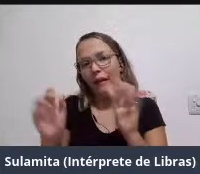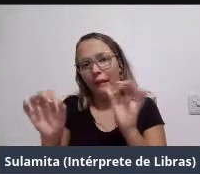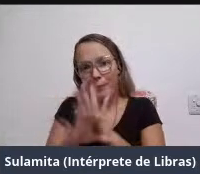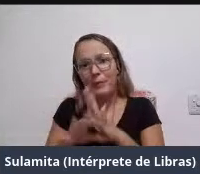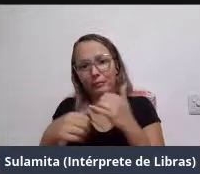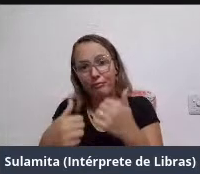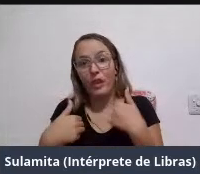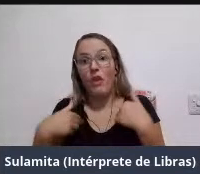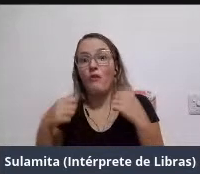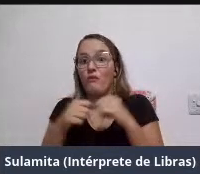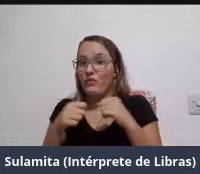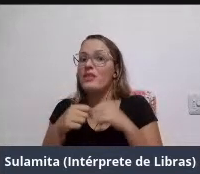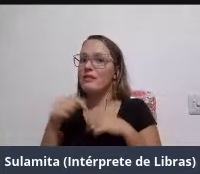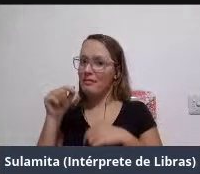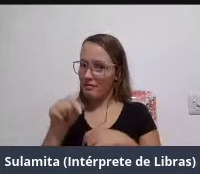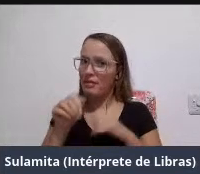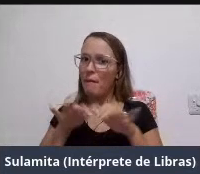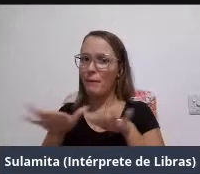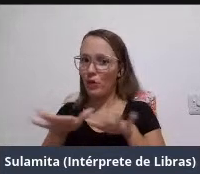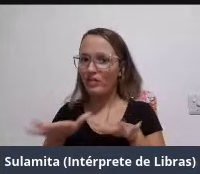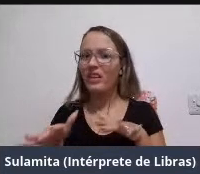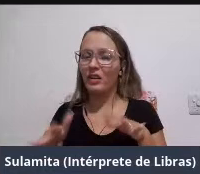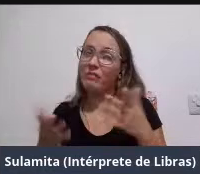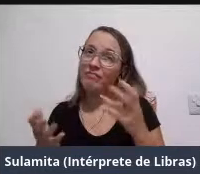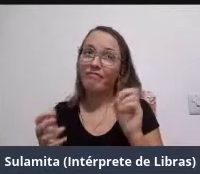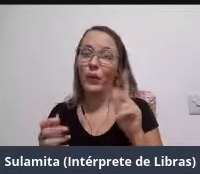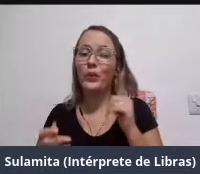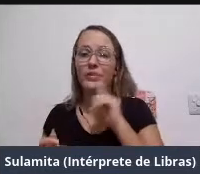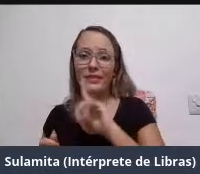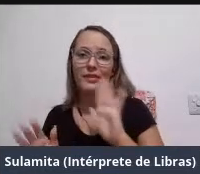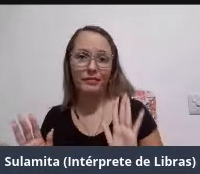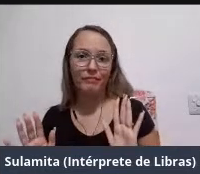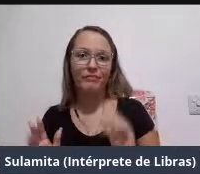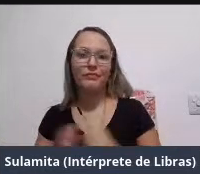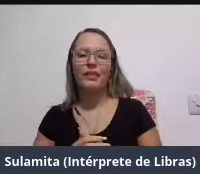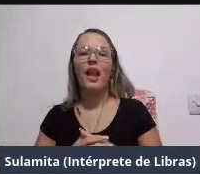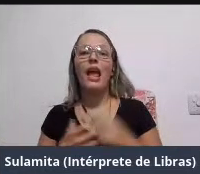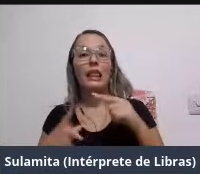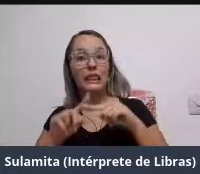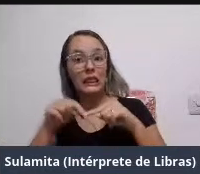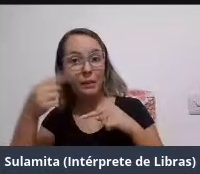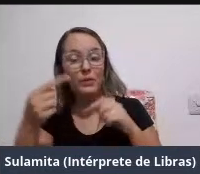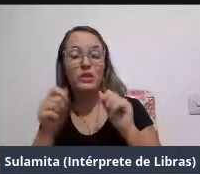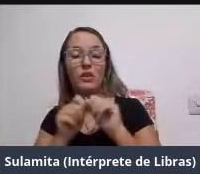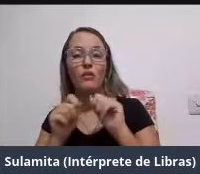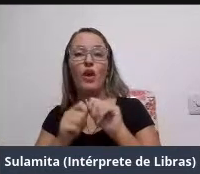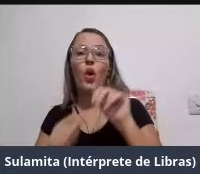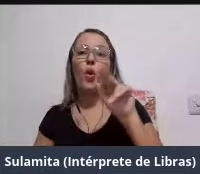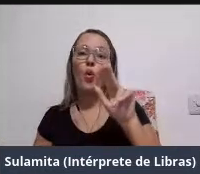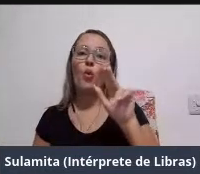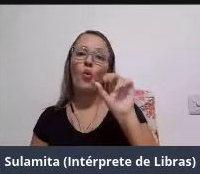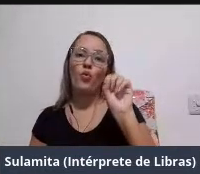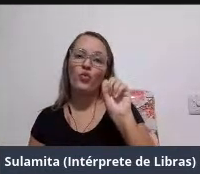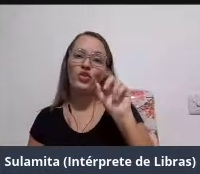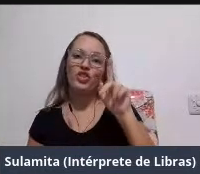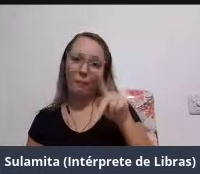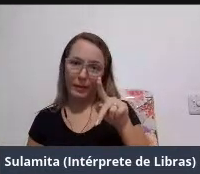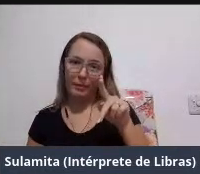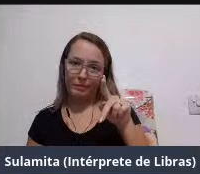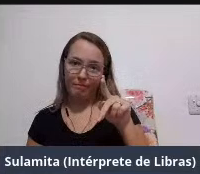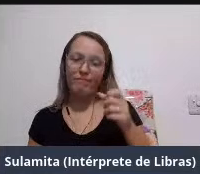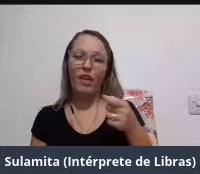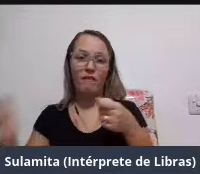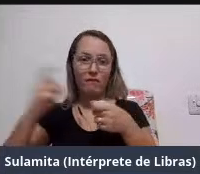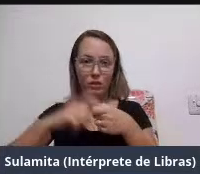rescaldo desse movimento e fui para a USP. Novamente, retornei à USP e fui a